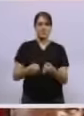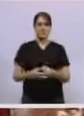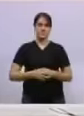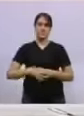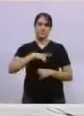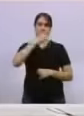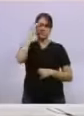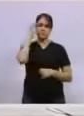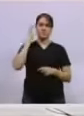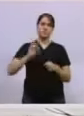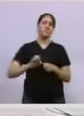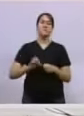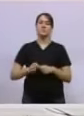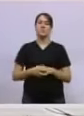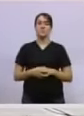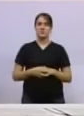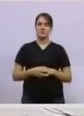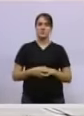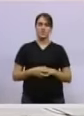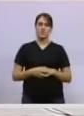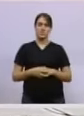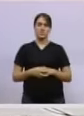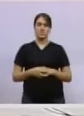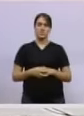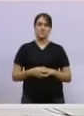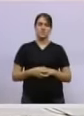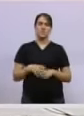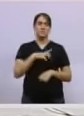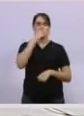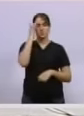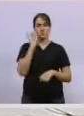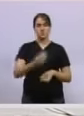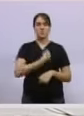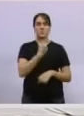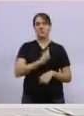Tem gente que é assim, igual alarme disparado, só vive para incomodar.